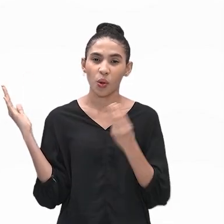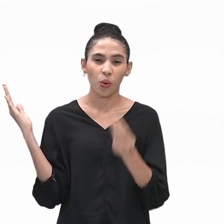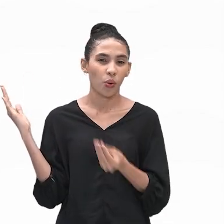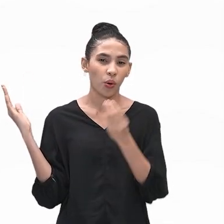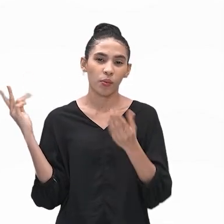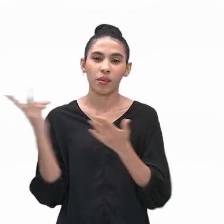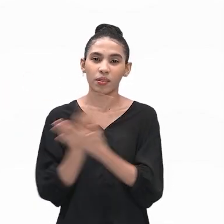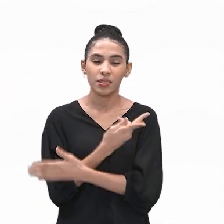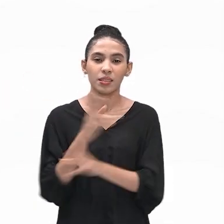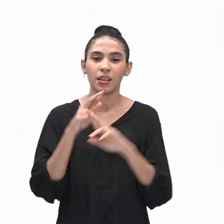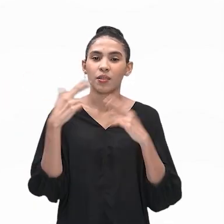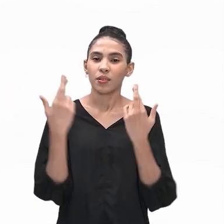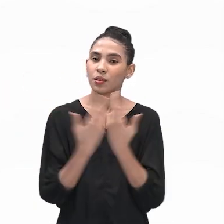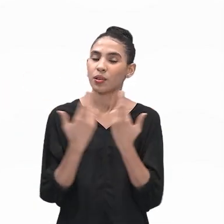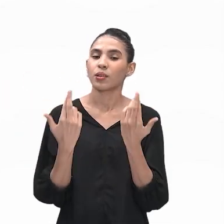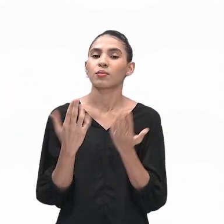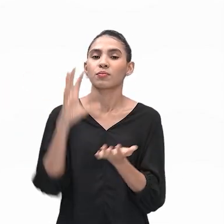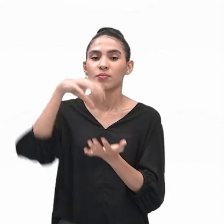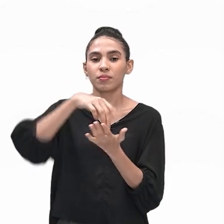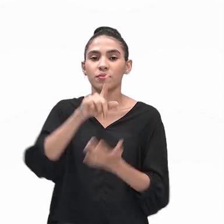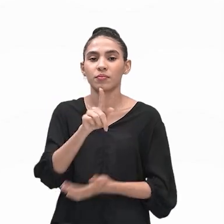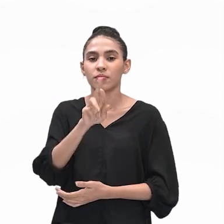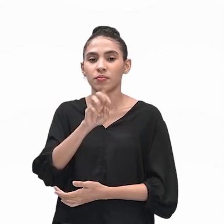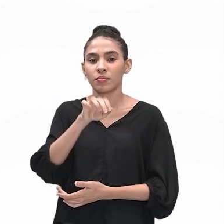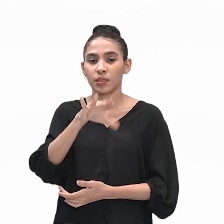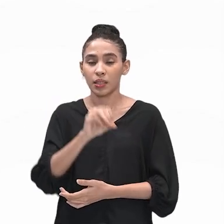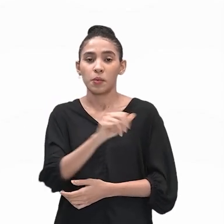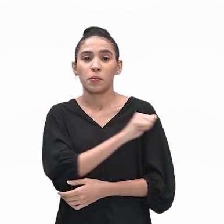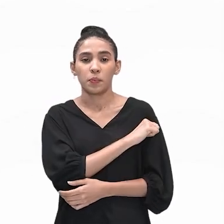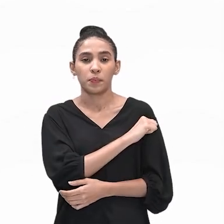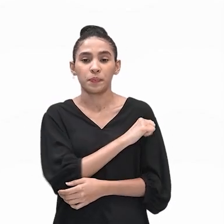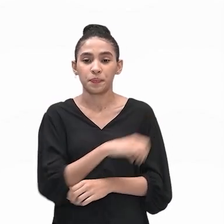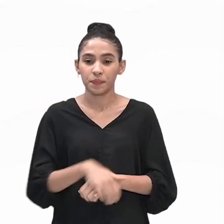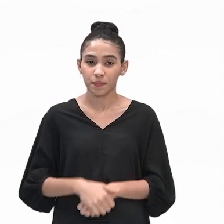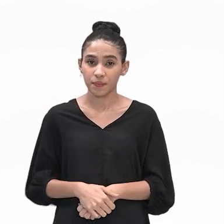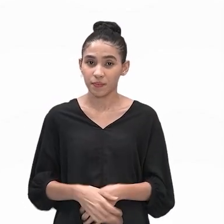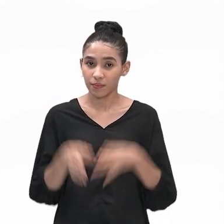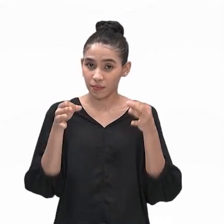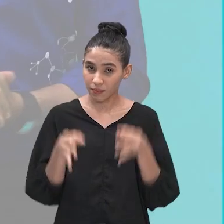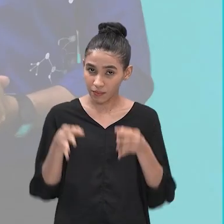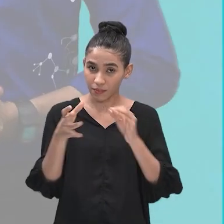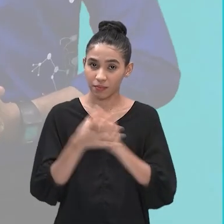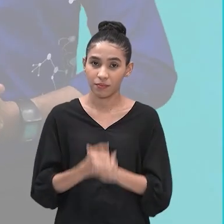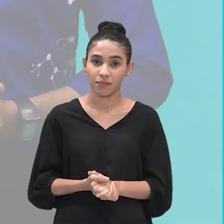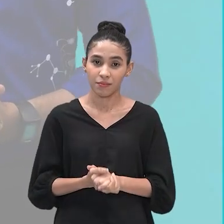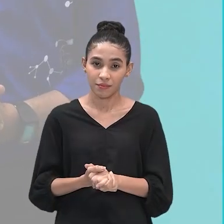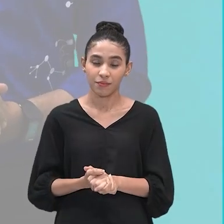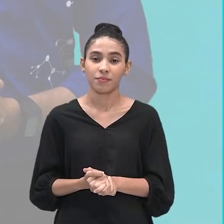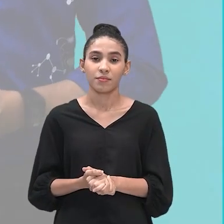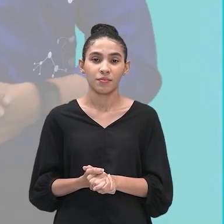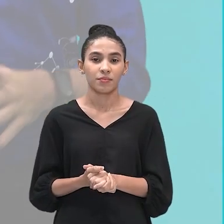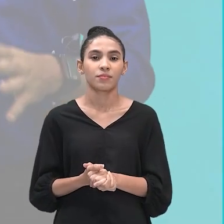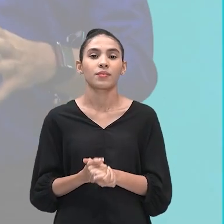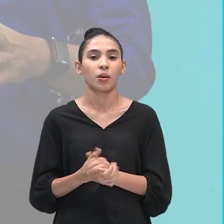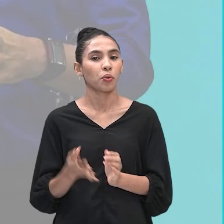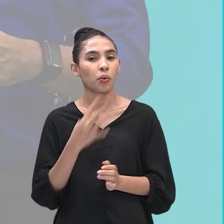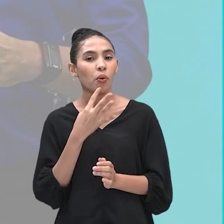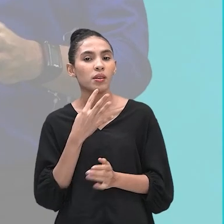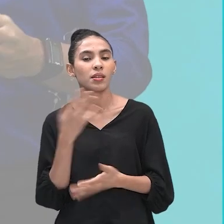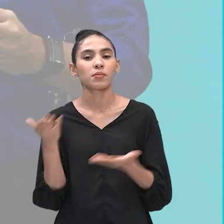né, as reuniões do nosso Grêmio Estudantil. Certo, gente? Então, nós já conhecemos,